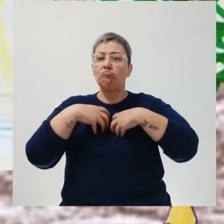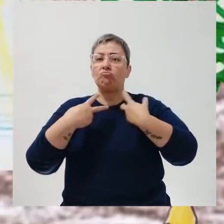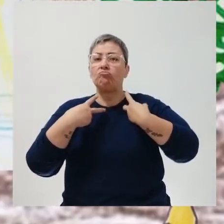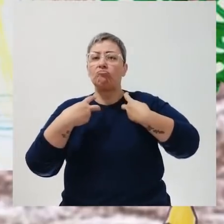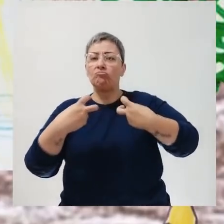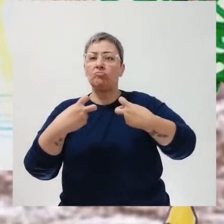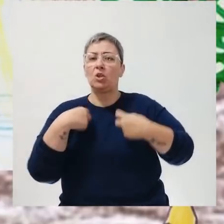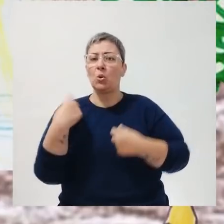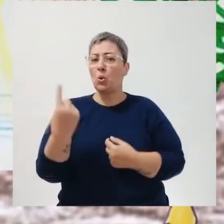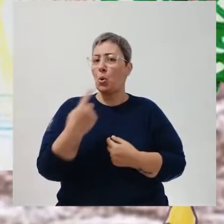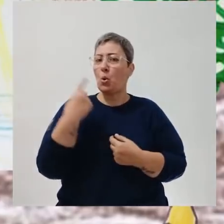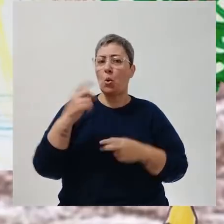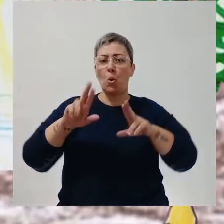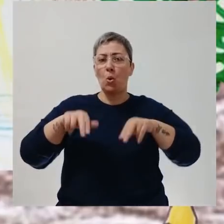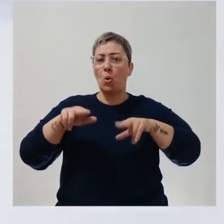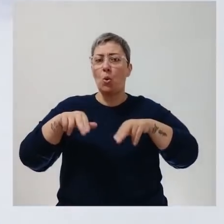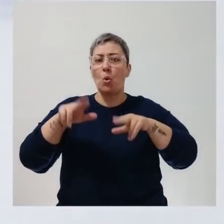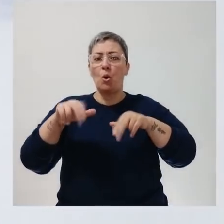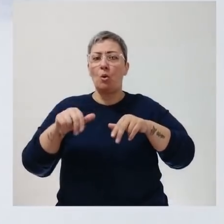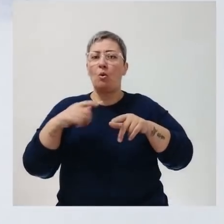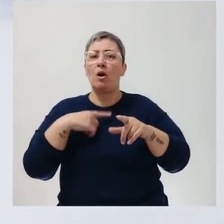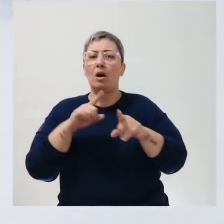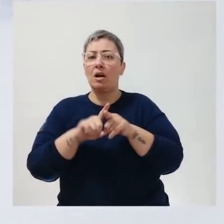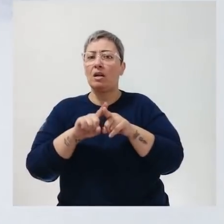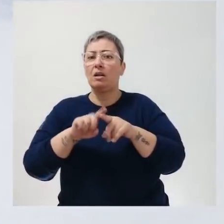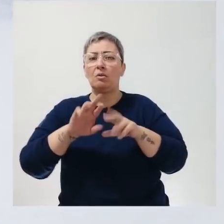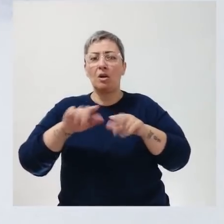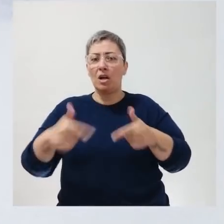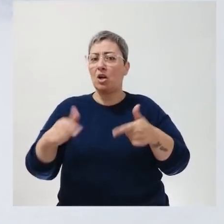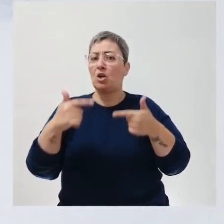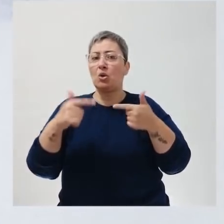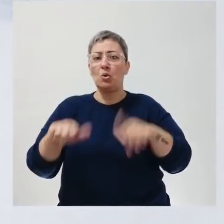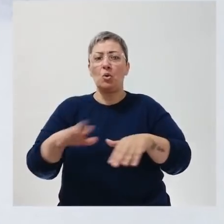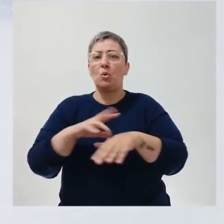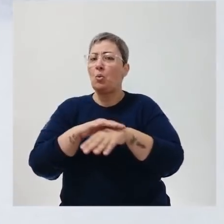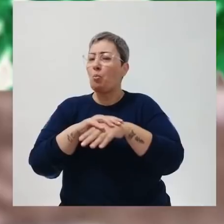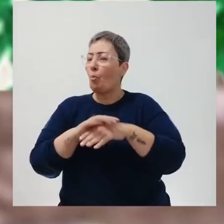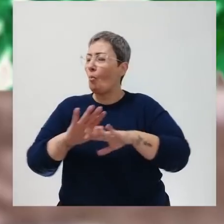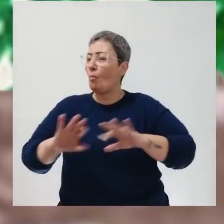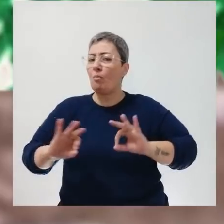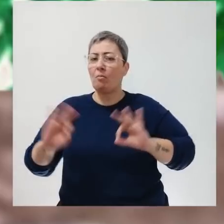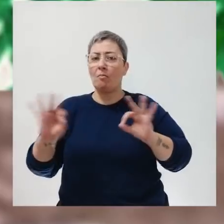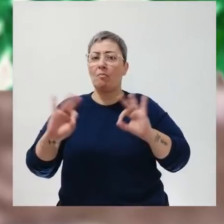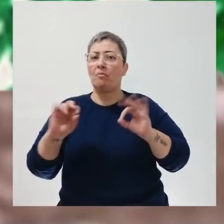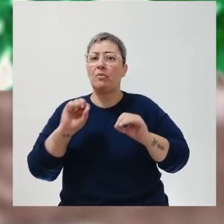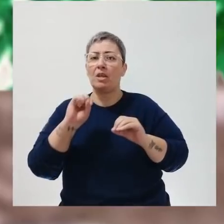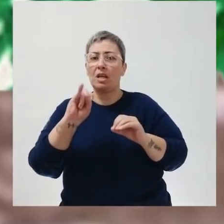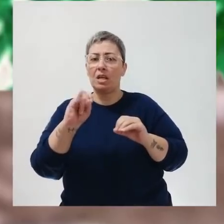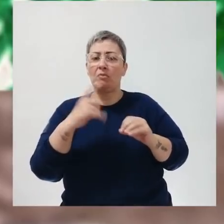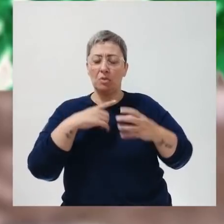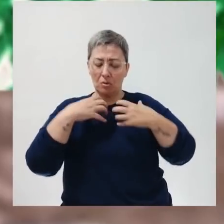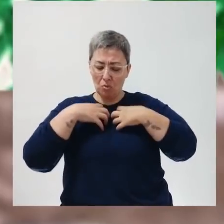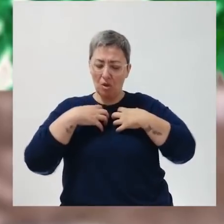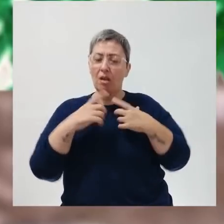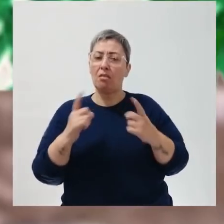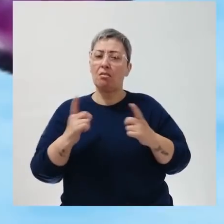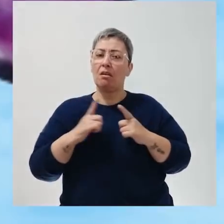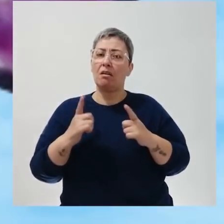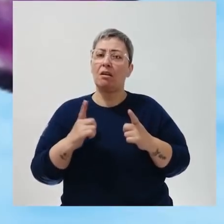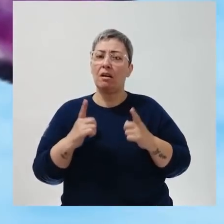não está sozinho! Não existe doença se você tem sua